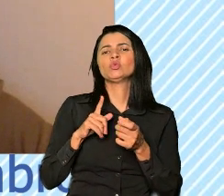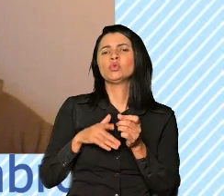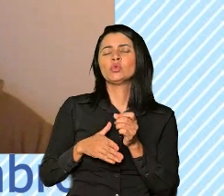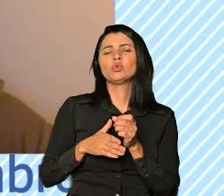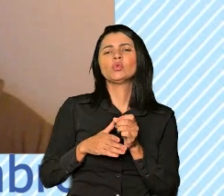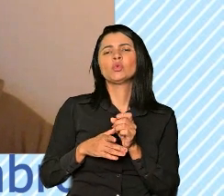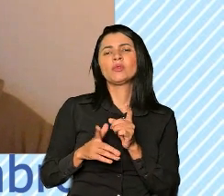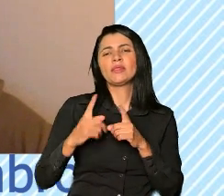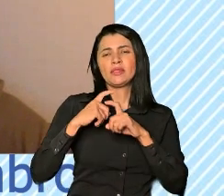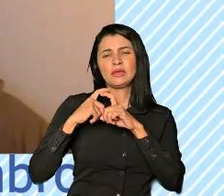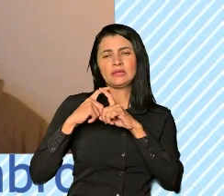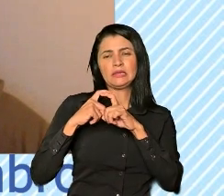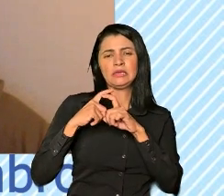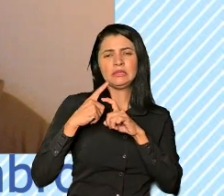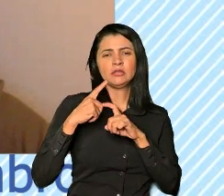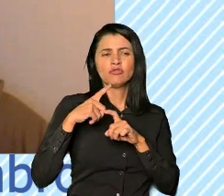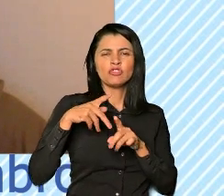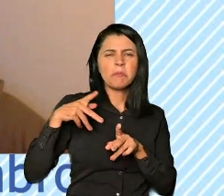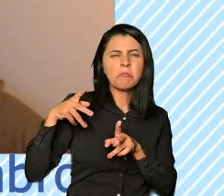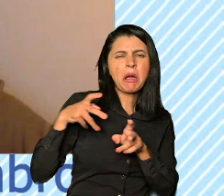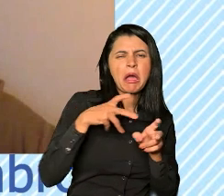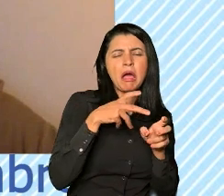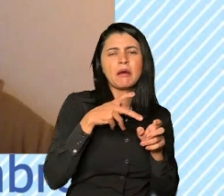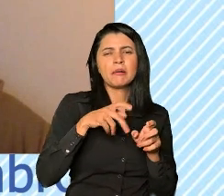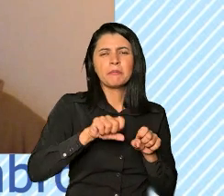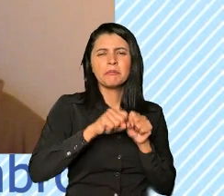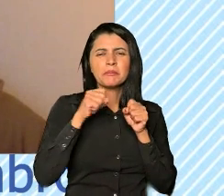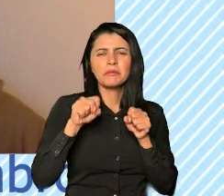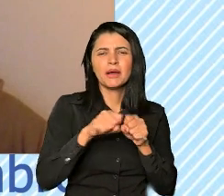da eliminação individual de cada judeu, entendeu?